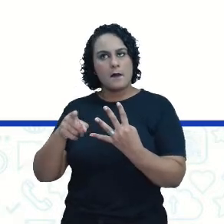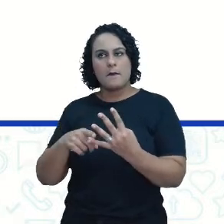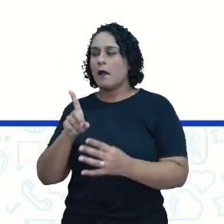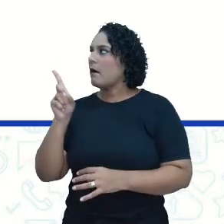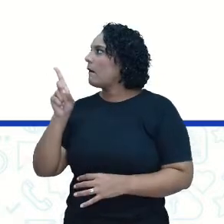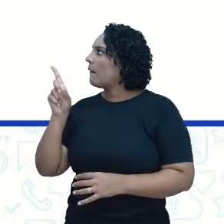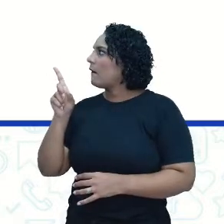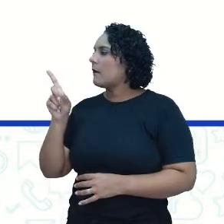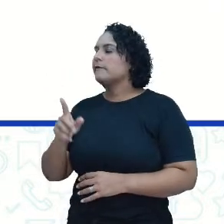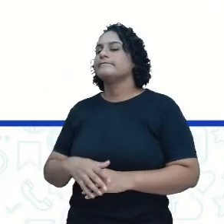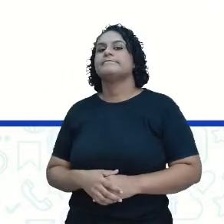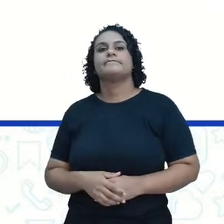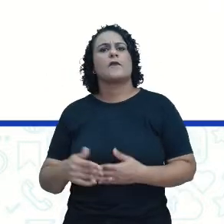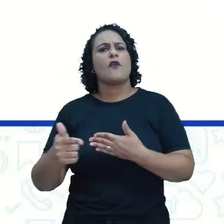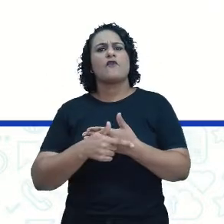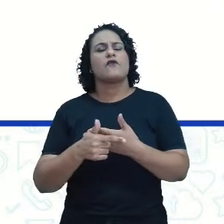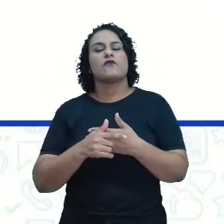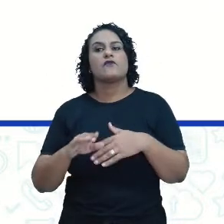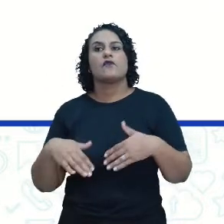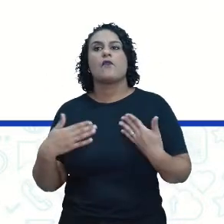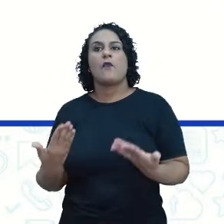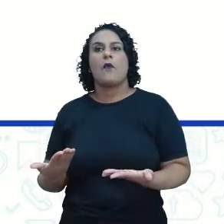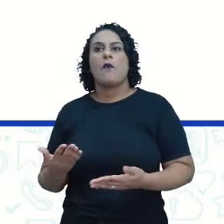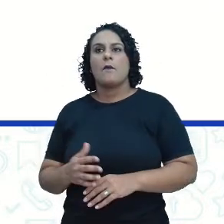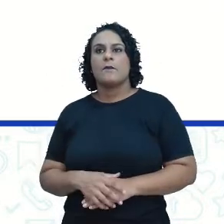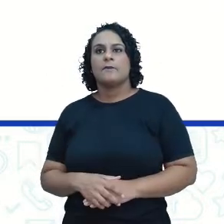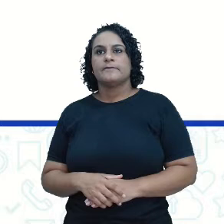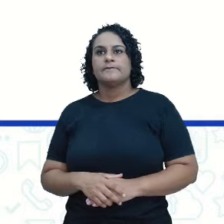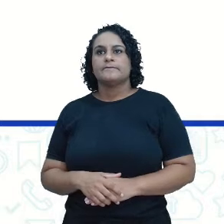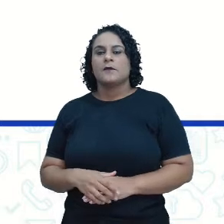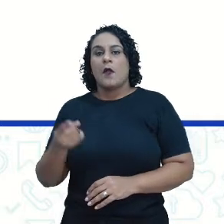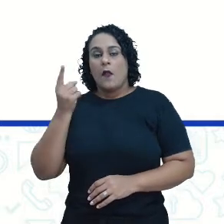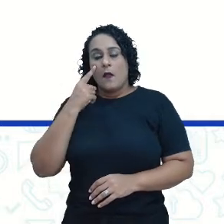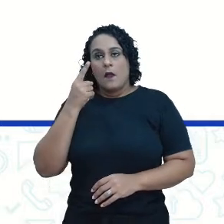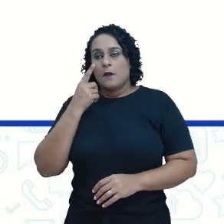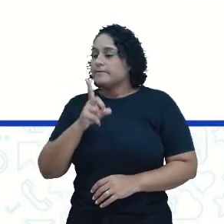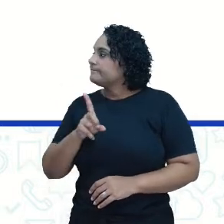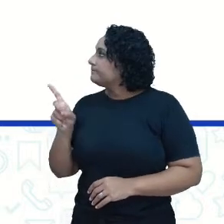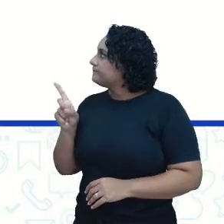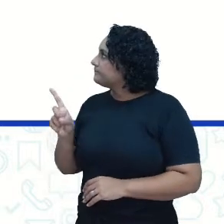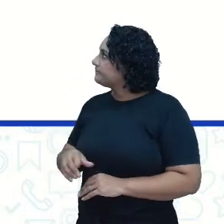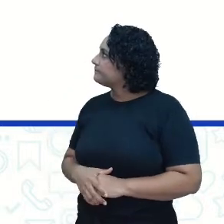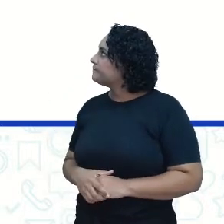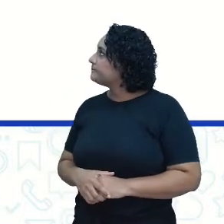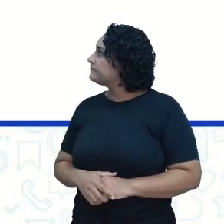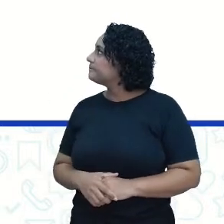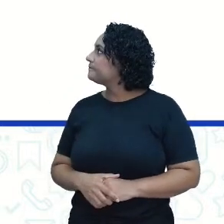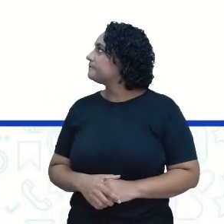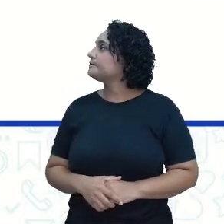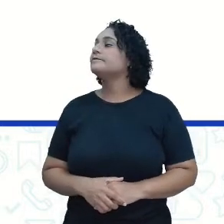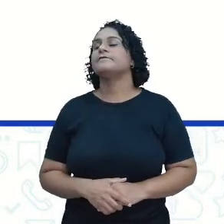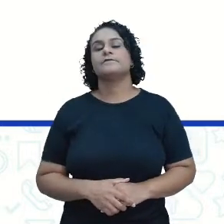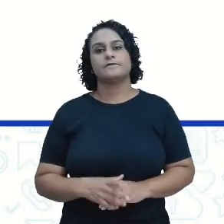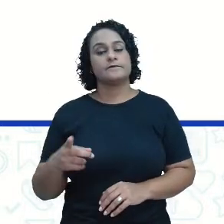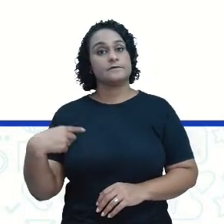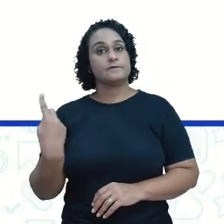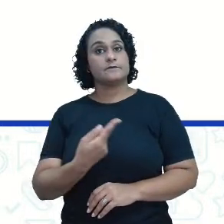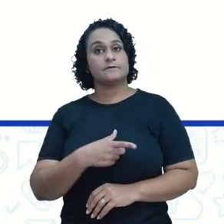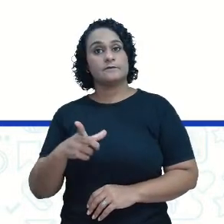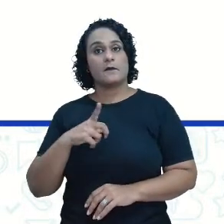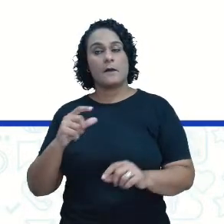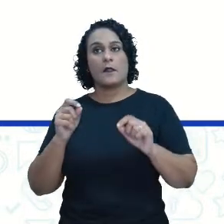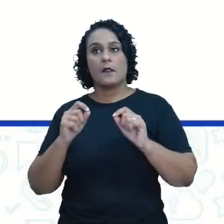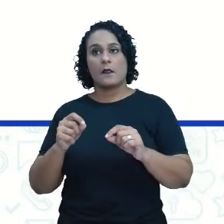ele funciona? Dá uma olhadinha aí na tela de vocês. Ele funciona da seguinte forma. Nós temos aí